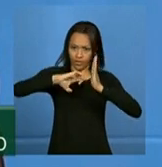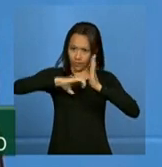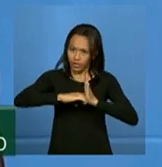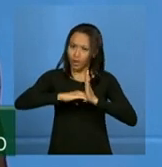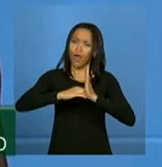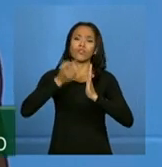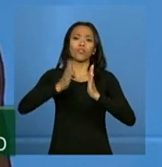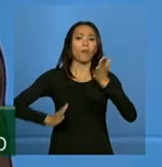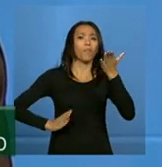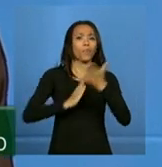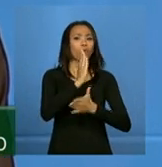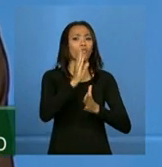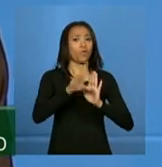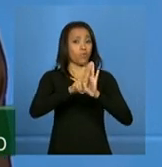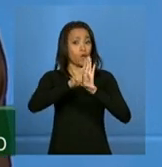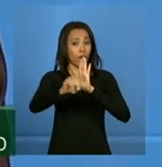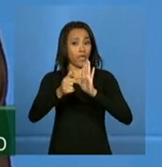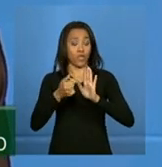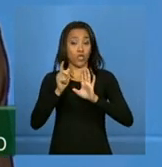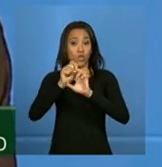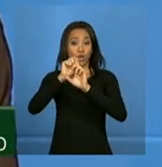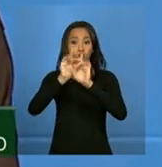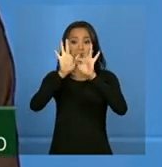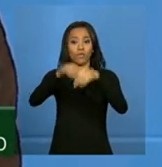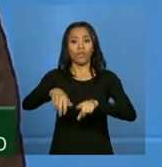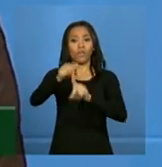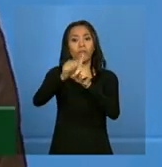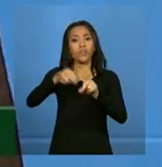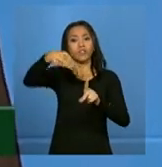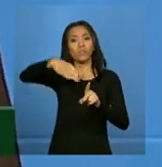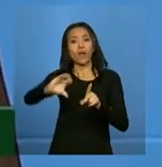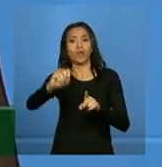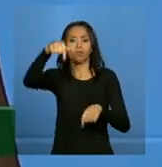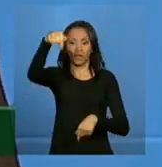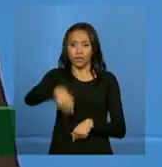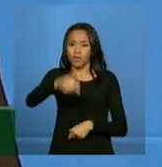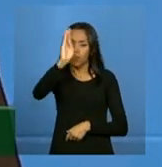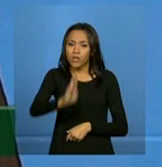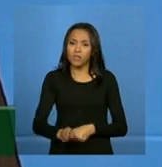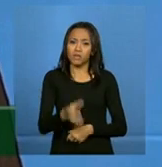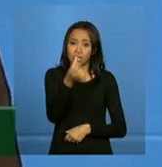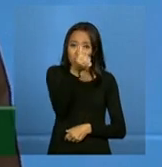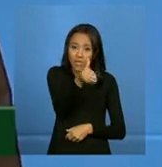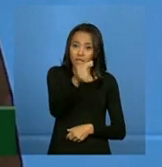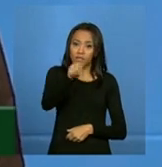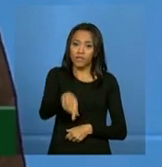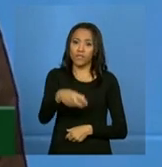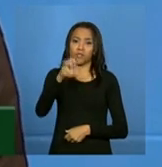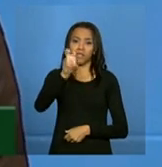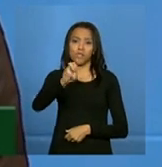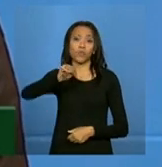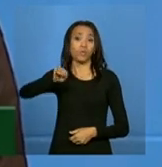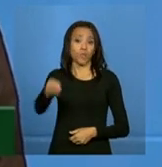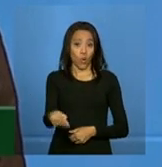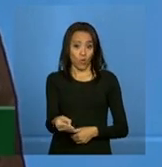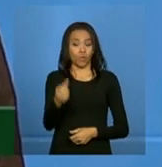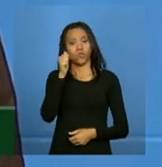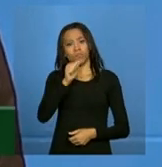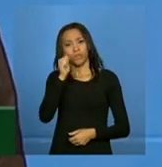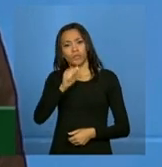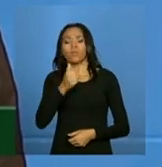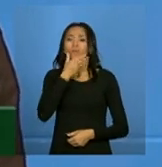nova legislação no final do mês de março, que é a formalização no Brasil de 6,5 milhões de domésticas